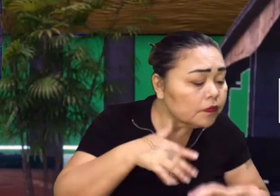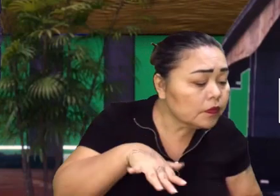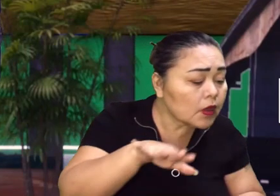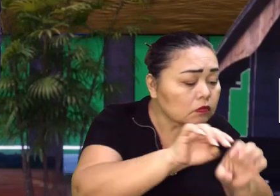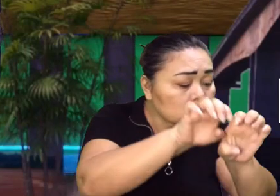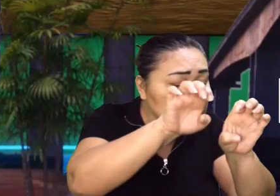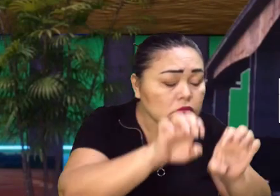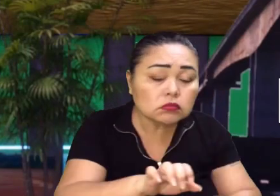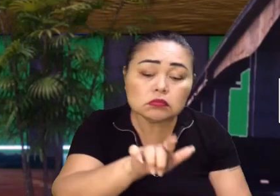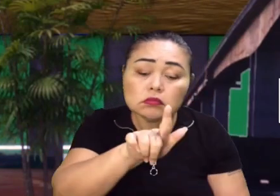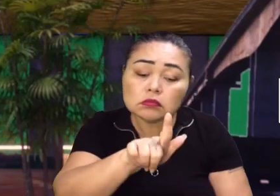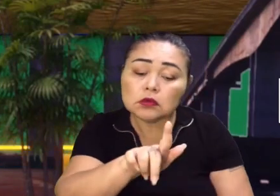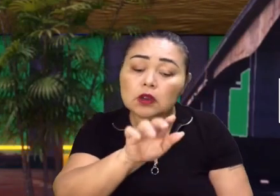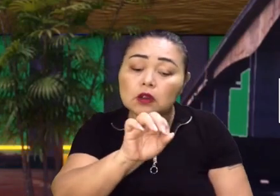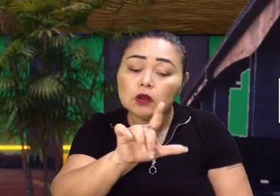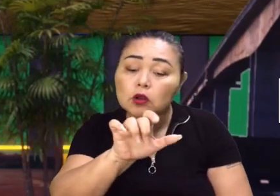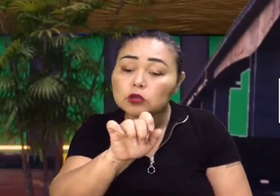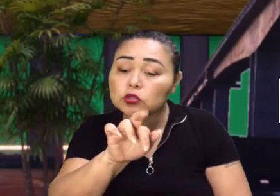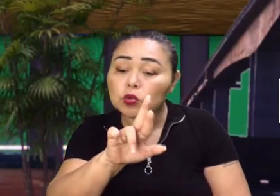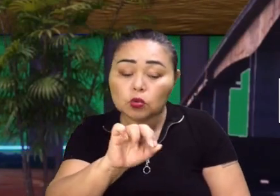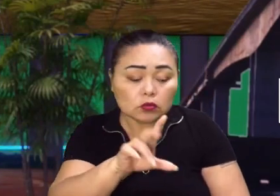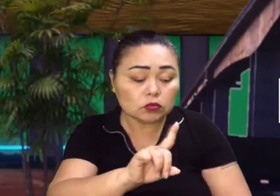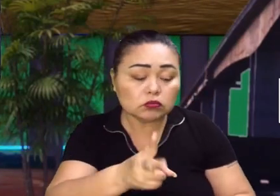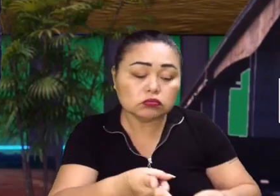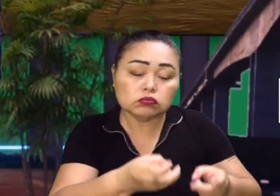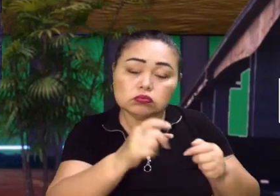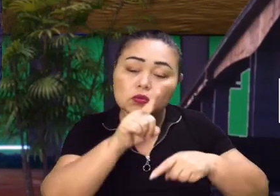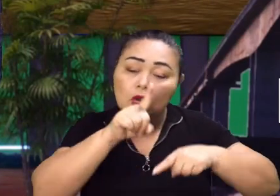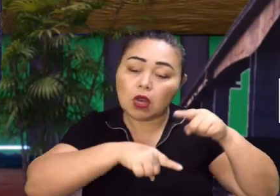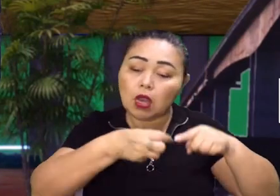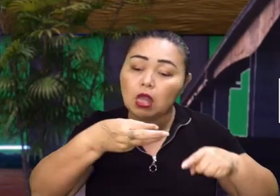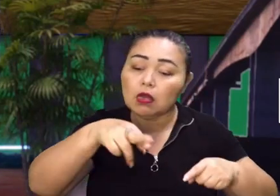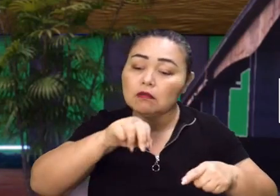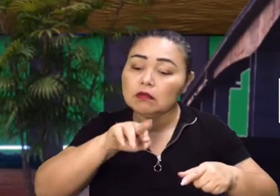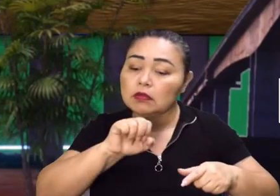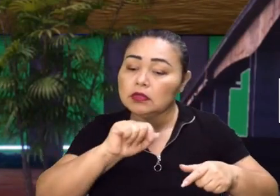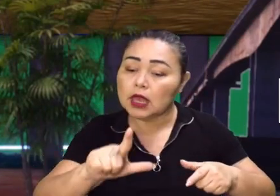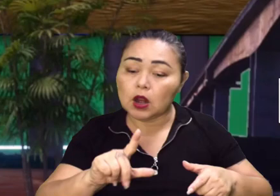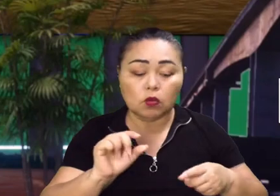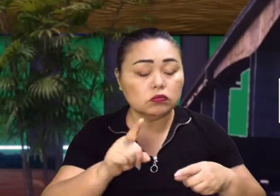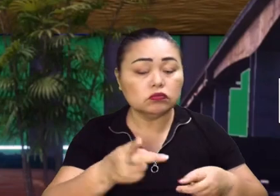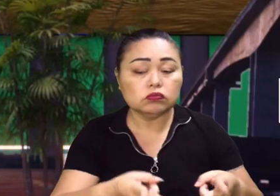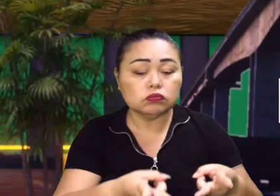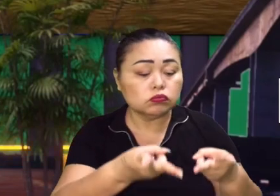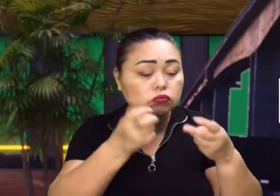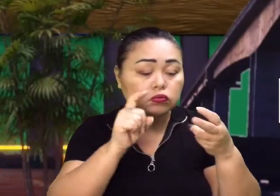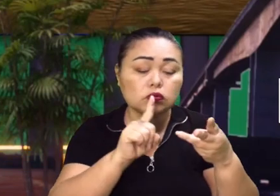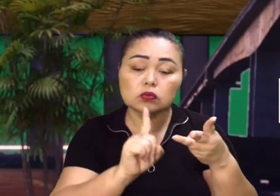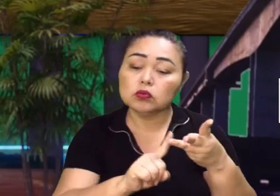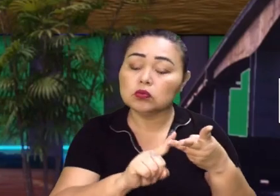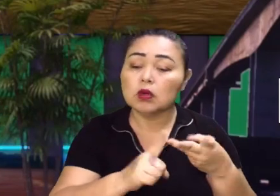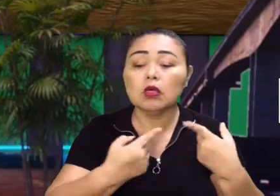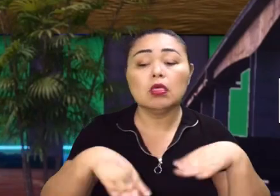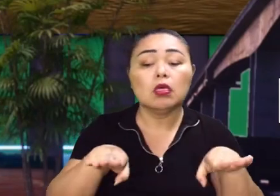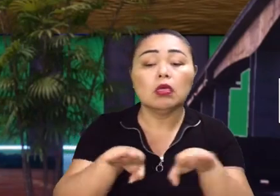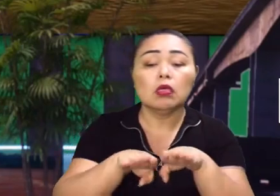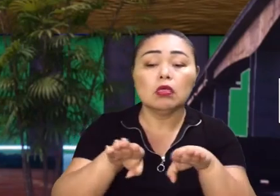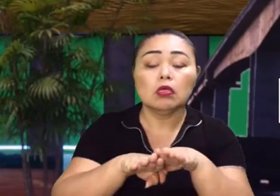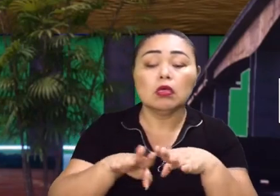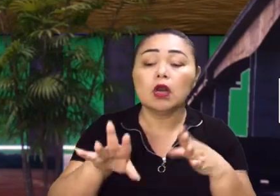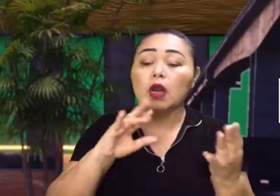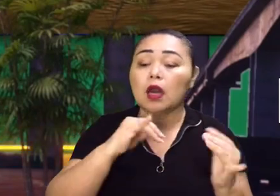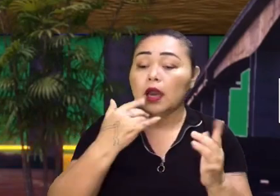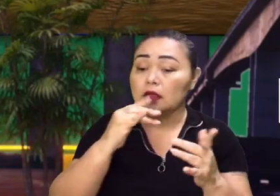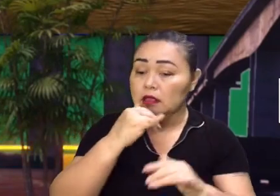porque dessas estruturas geológicas nós extraímos minerais dessa estrutura geológica Nós extraímos também as